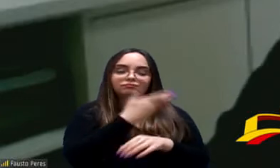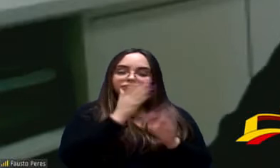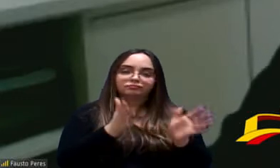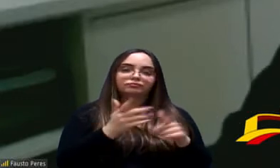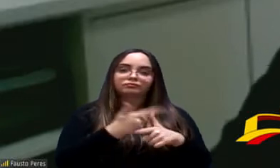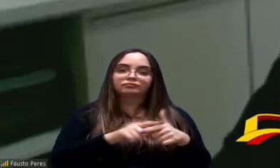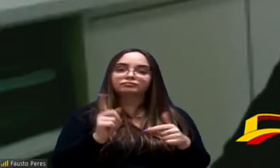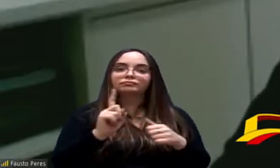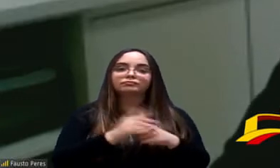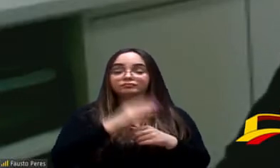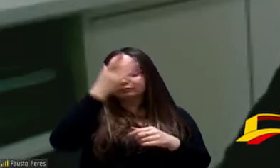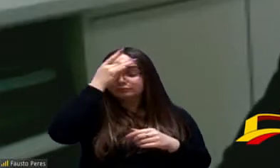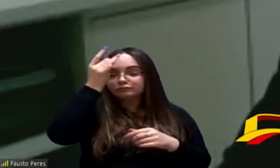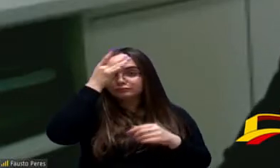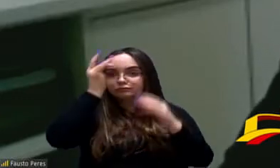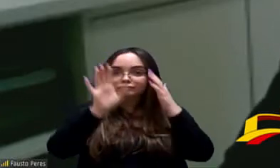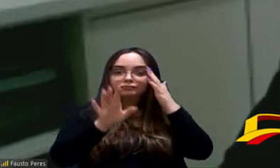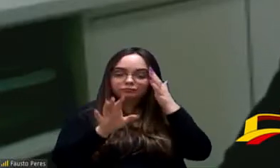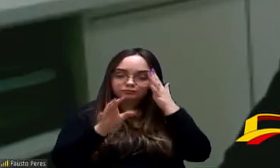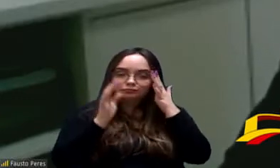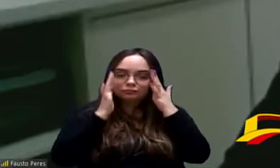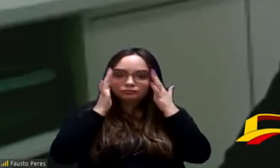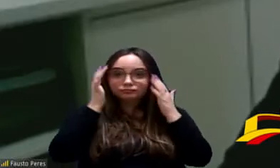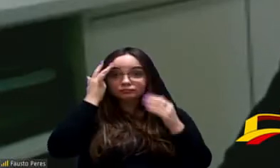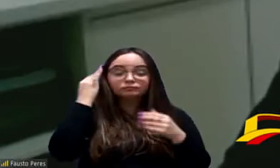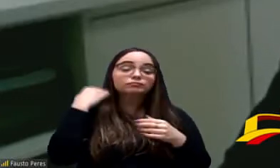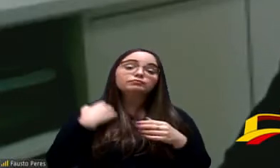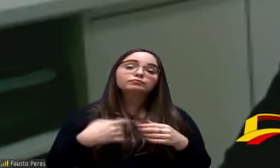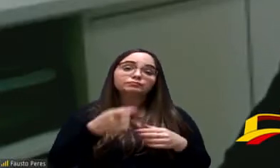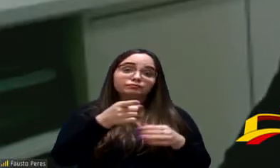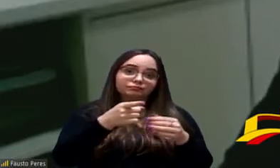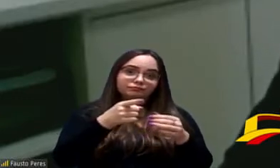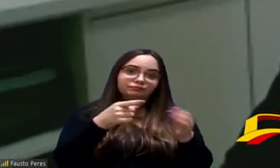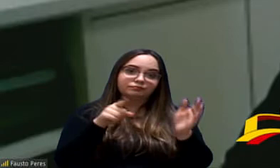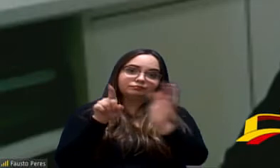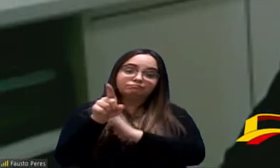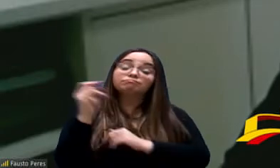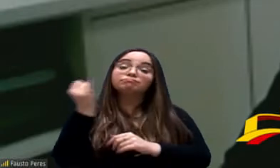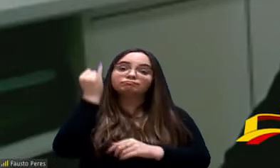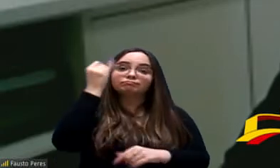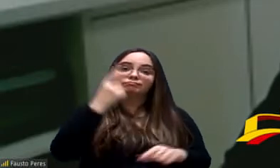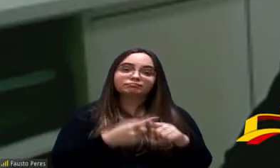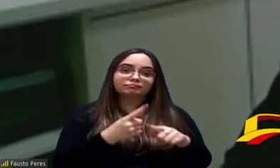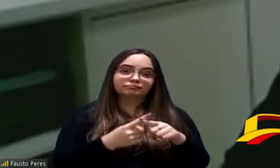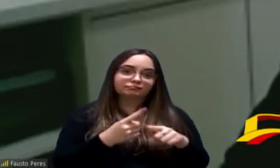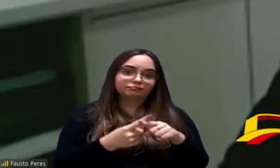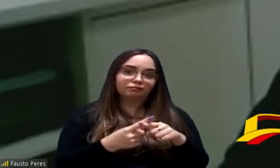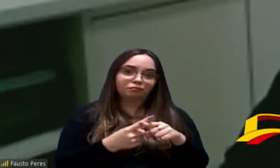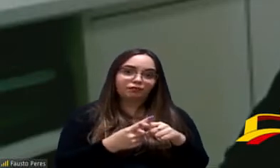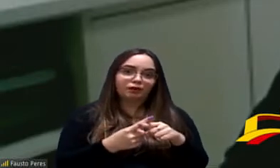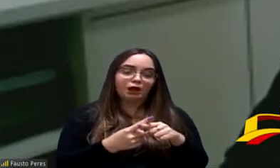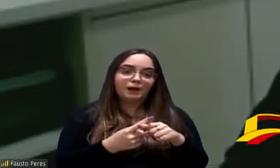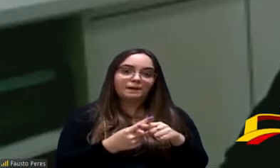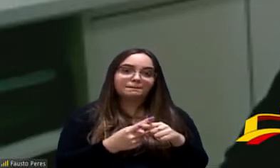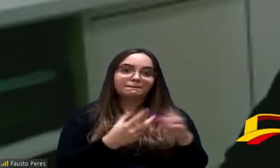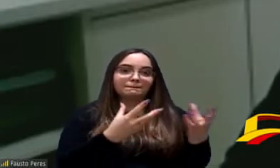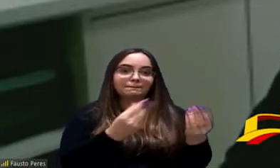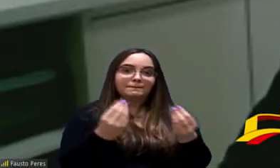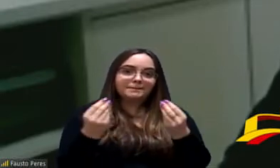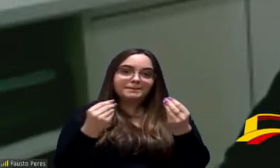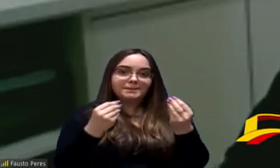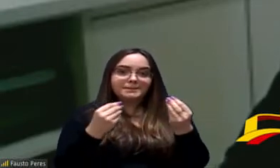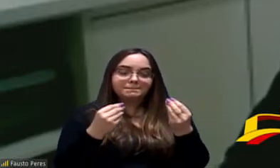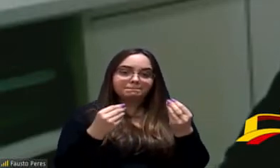O vereador Dilan Dantas, esse seu requerimento, seu questionamento é importante, porque realmente vem muitas